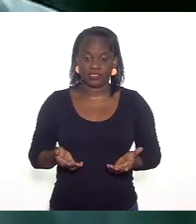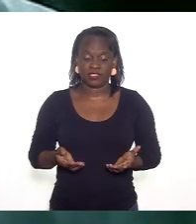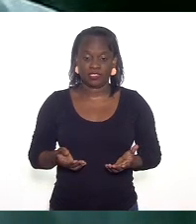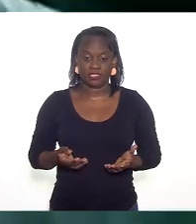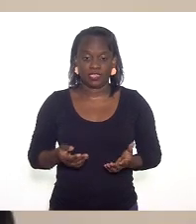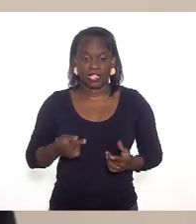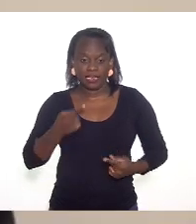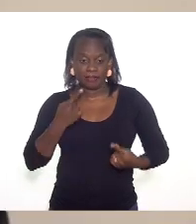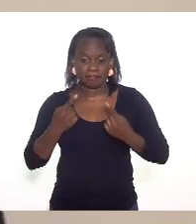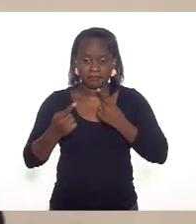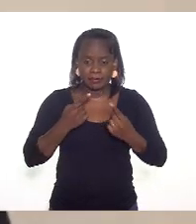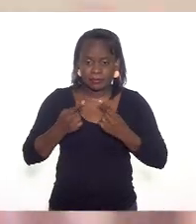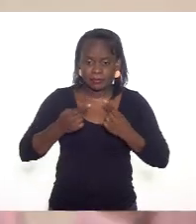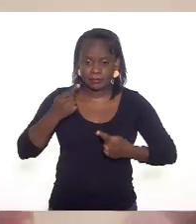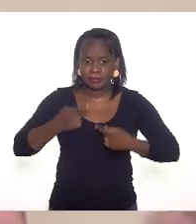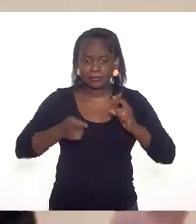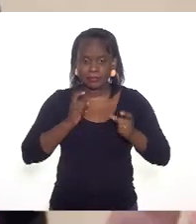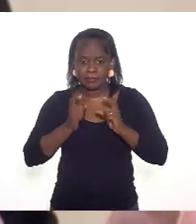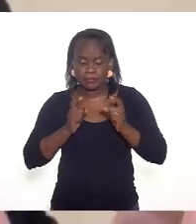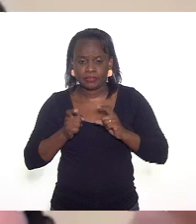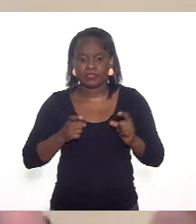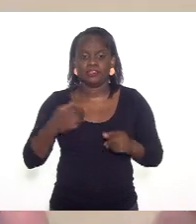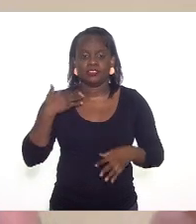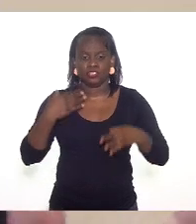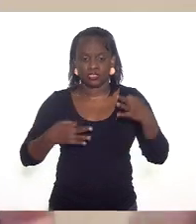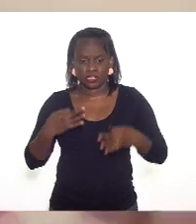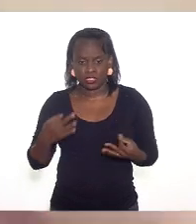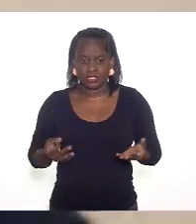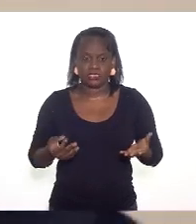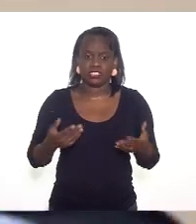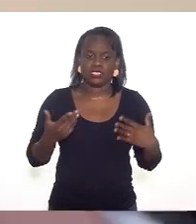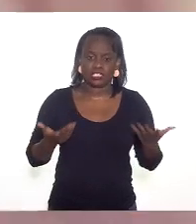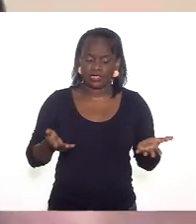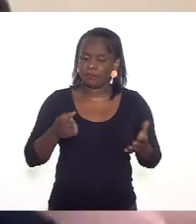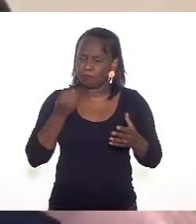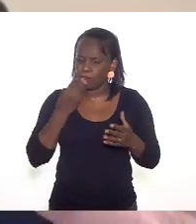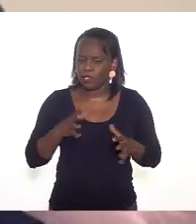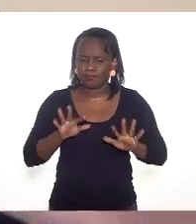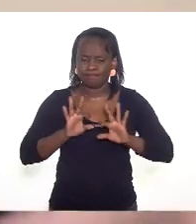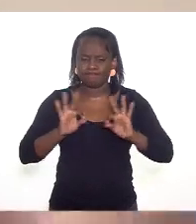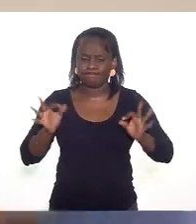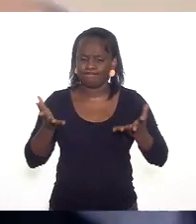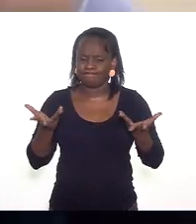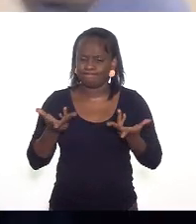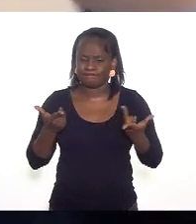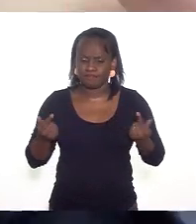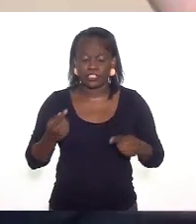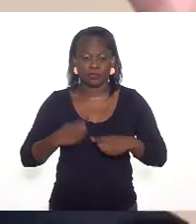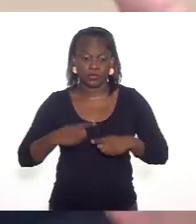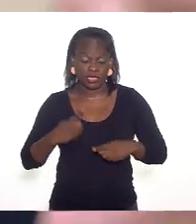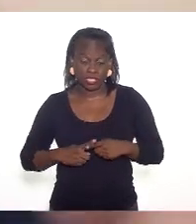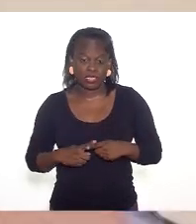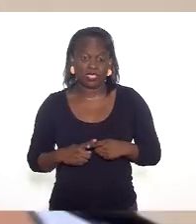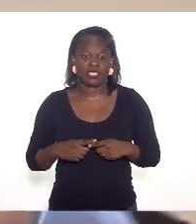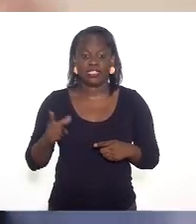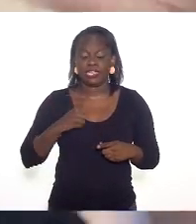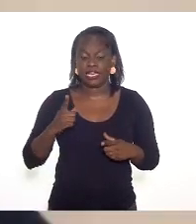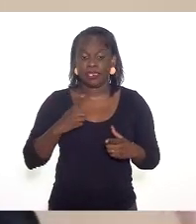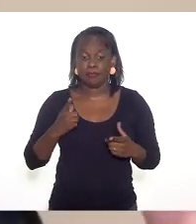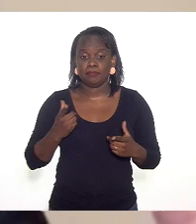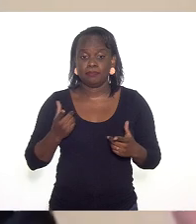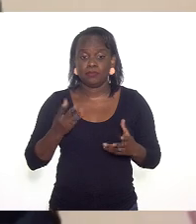Aliás, é um debate, assim, juridicamente, peço vênia a dizer, delicioso, porque delicioso no sentido de que há